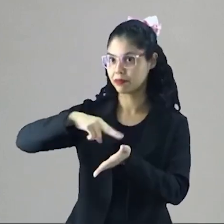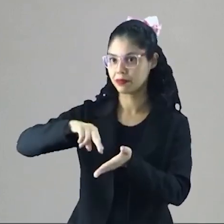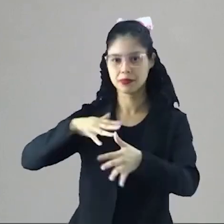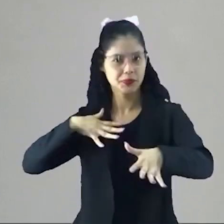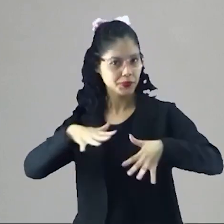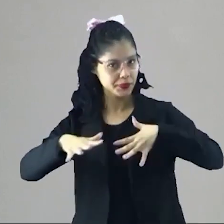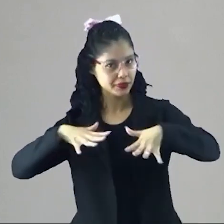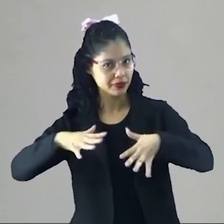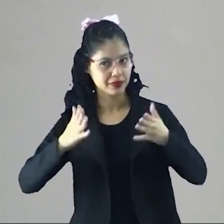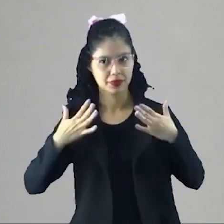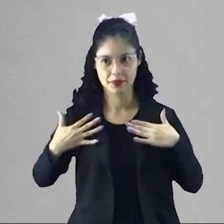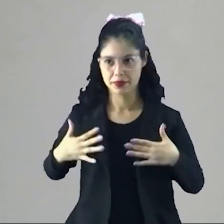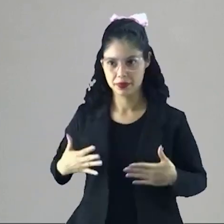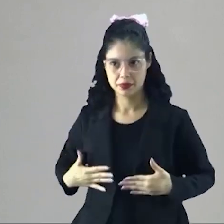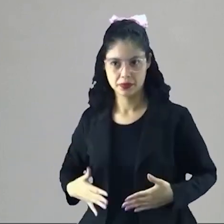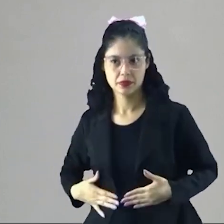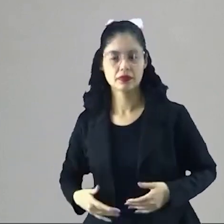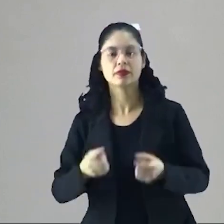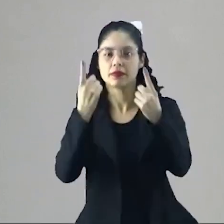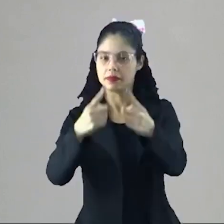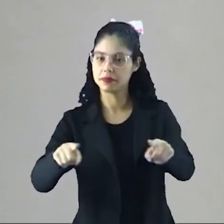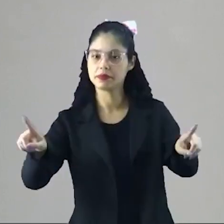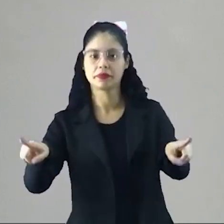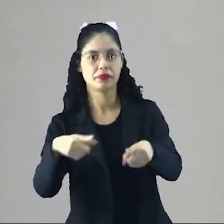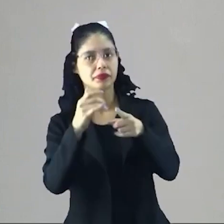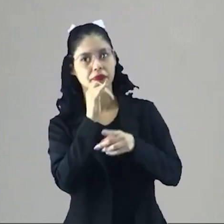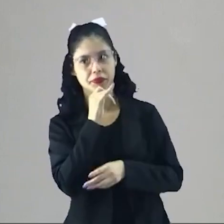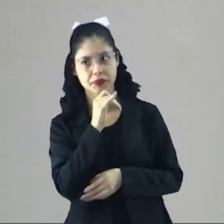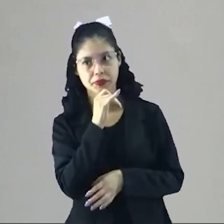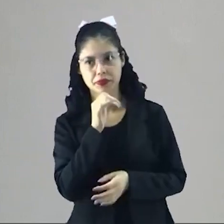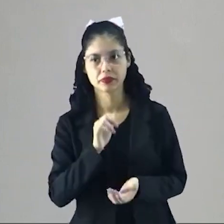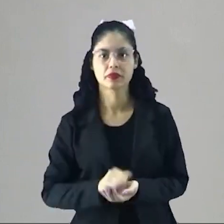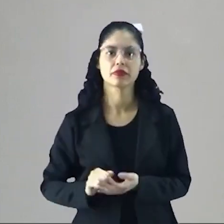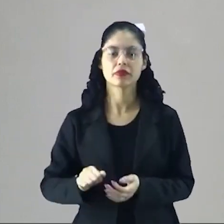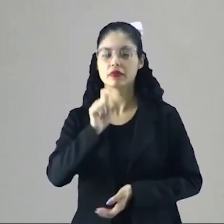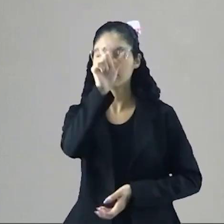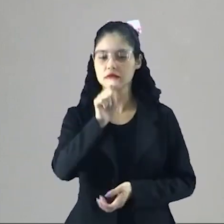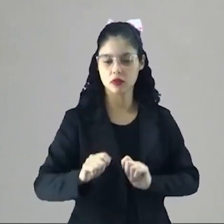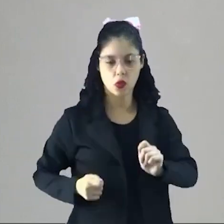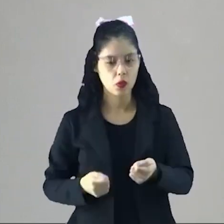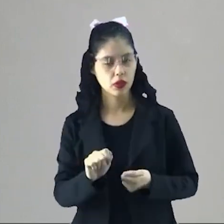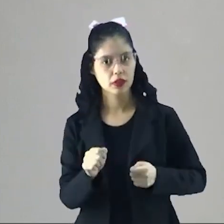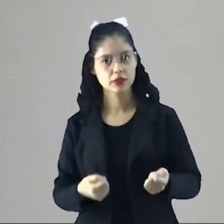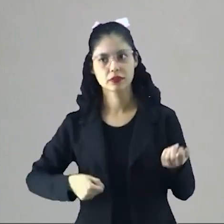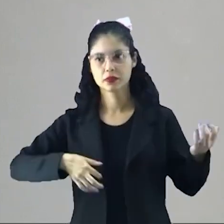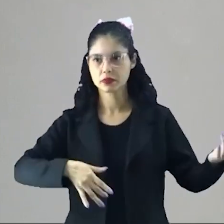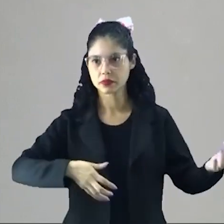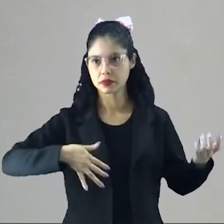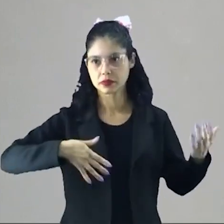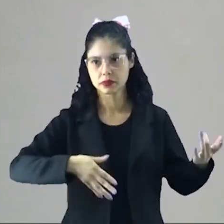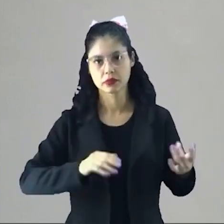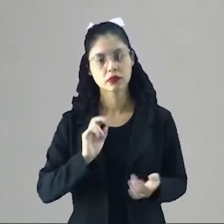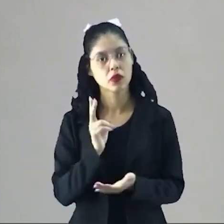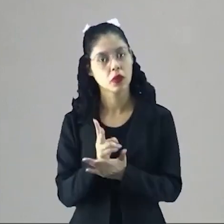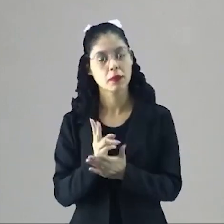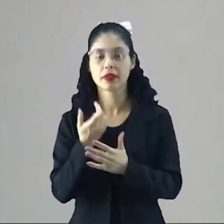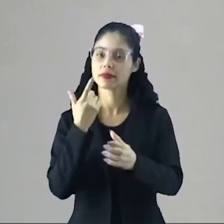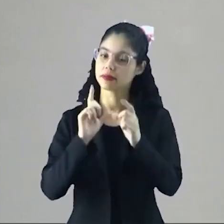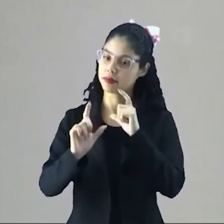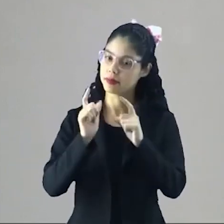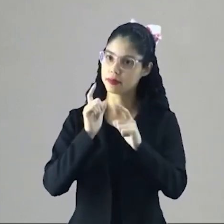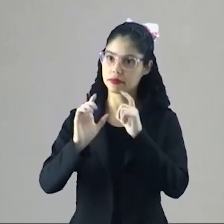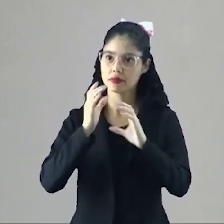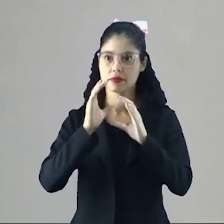que é a movimentação do corpo, a música, por exemplo, que é o artista manipulando o instrumento ou mesmo